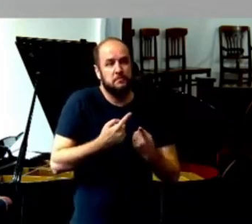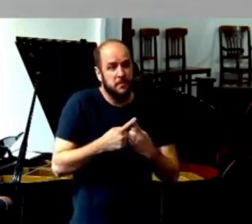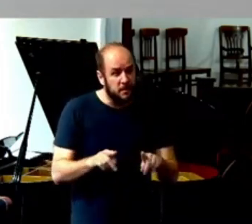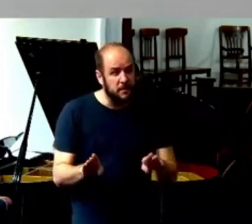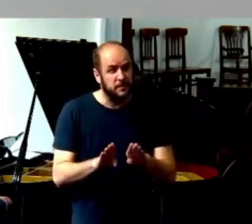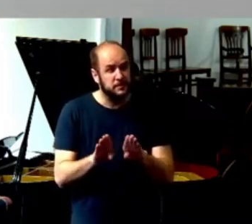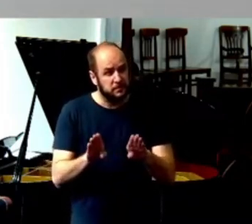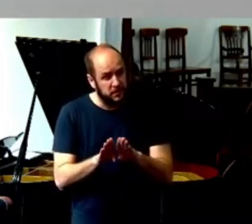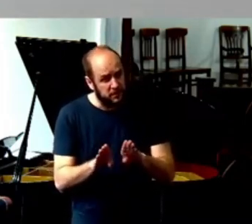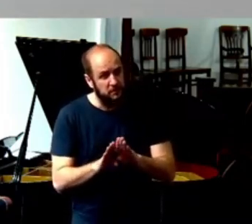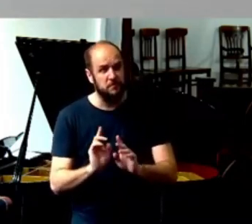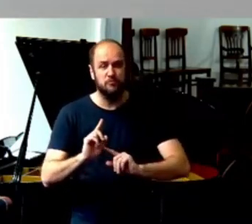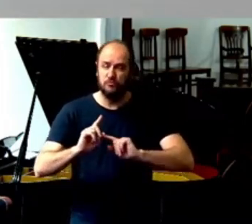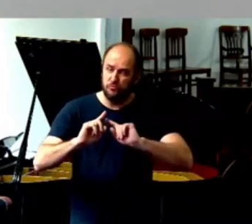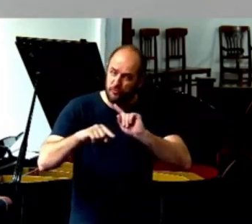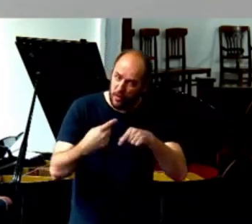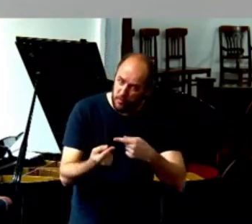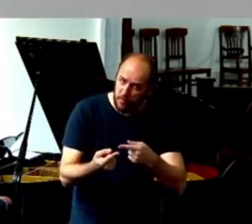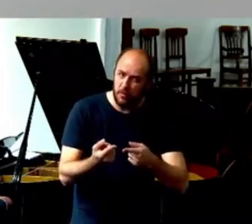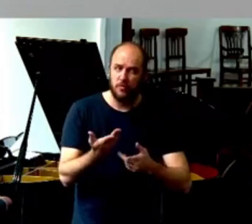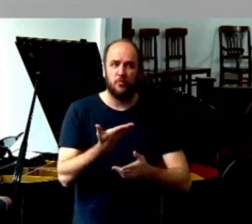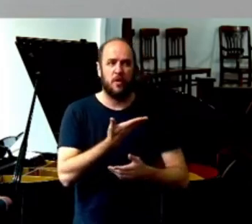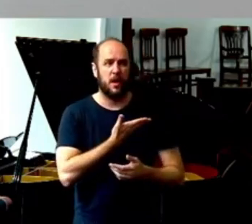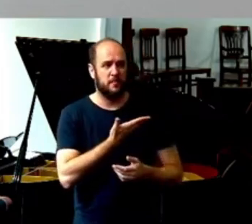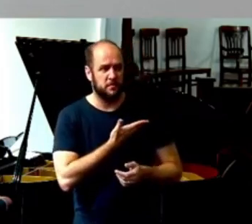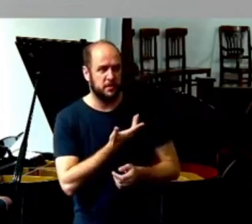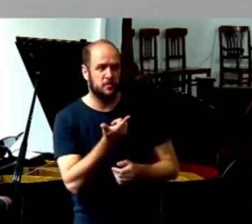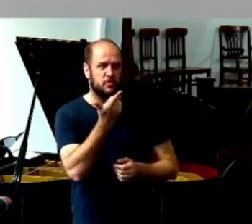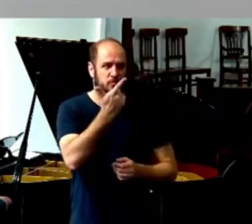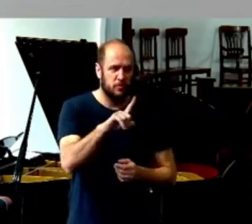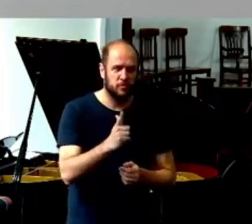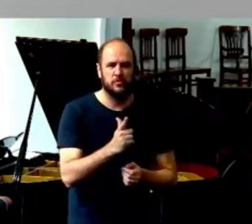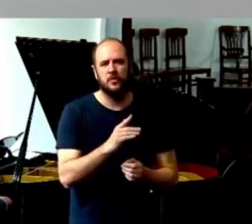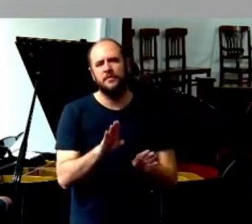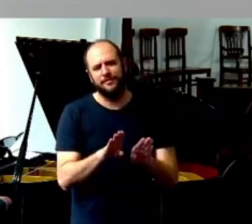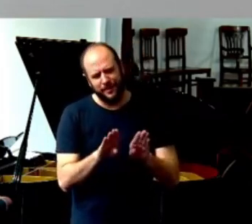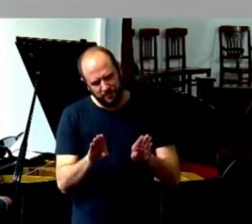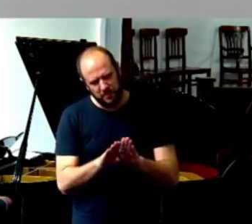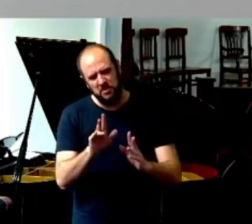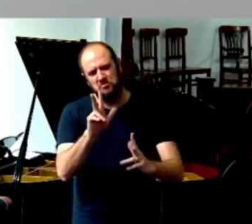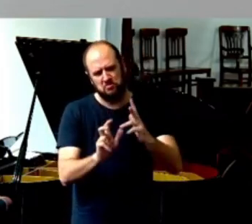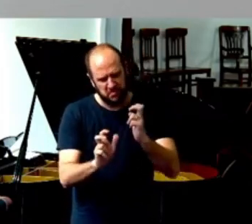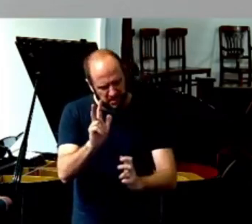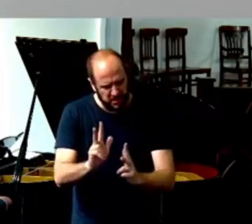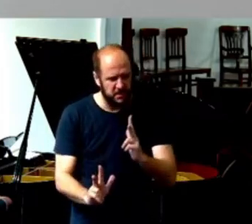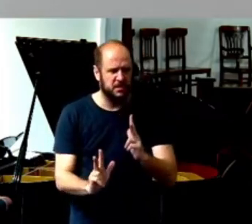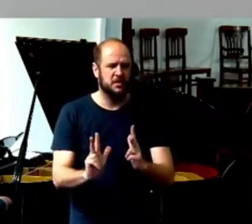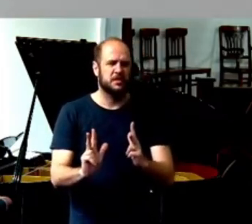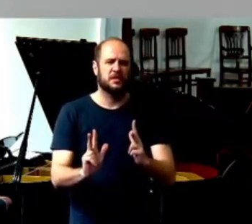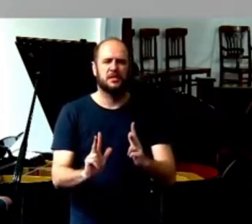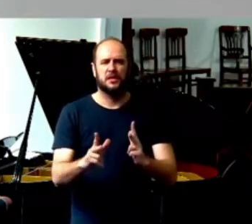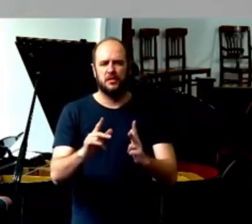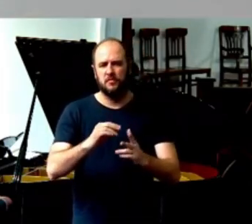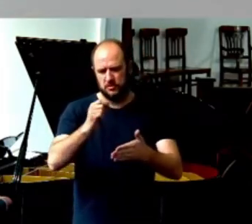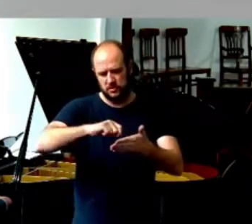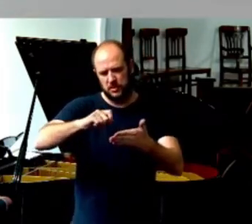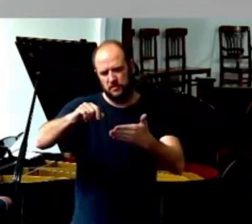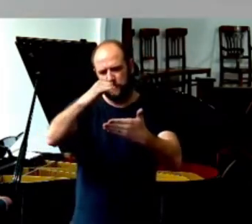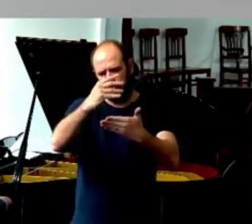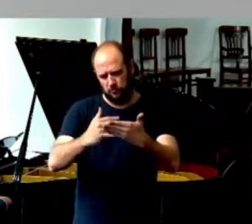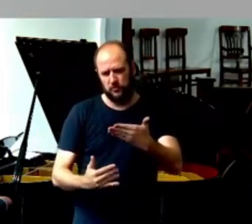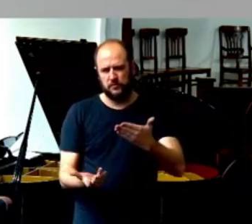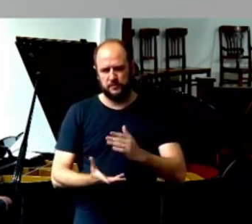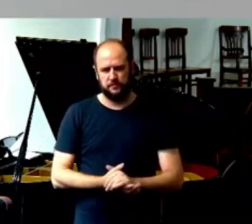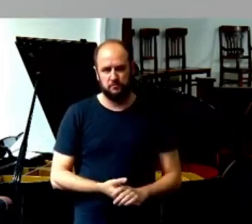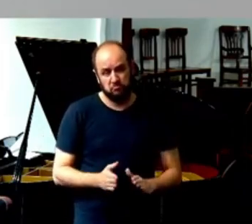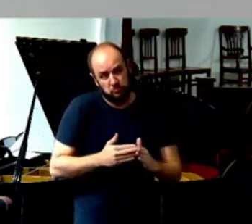mesmo tempo e depois, aquele amiguinho que fez coisas erradas contra